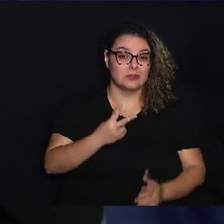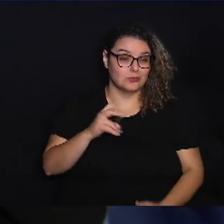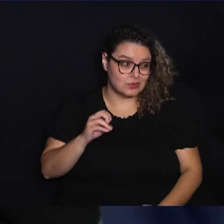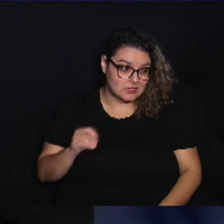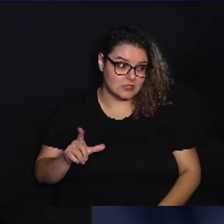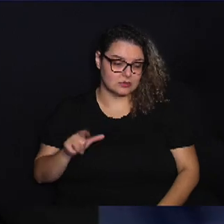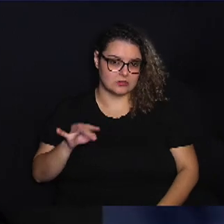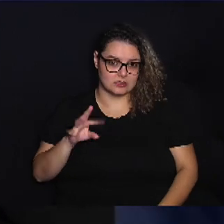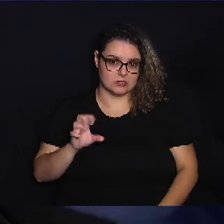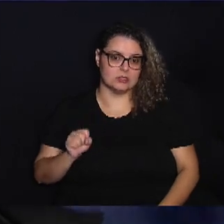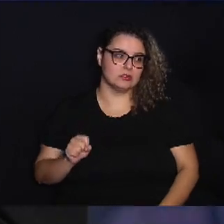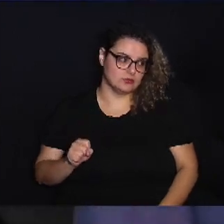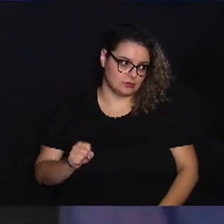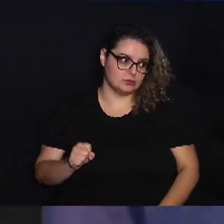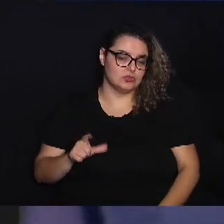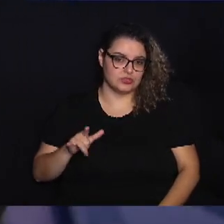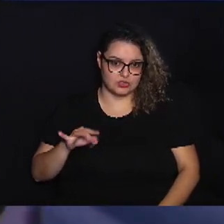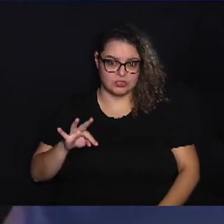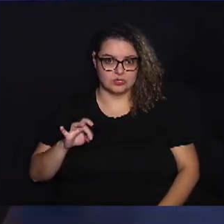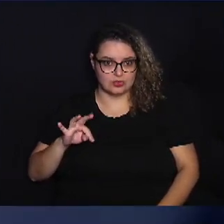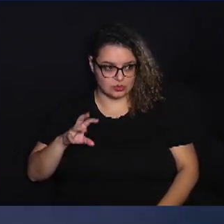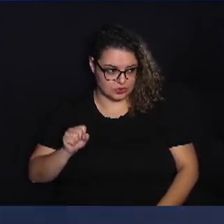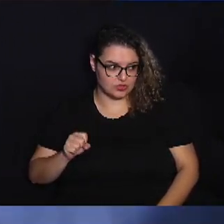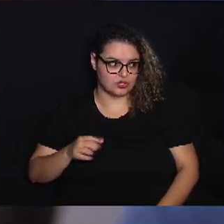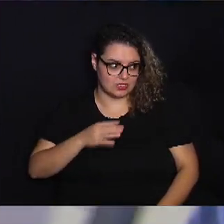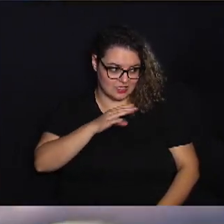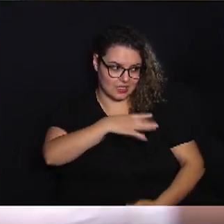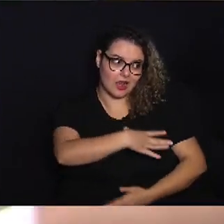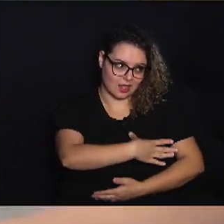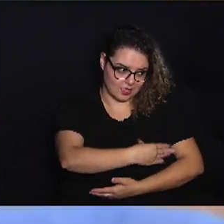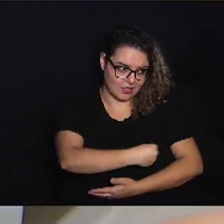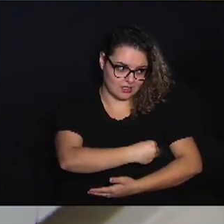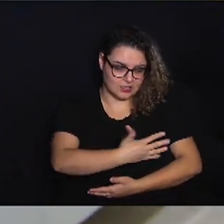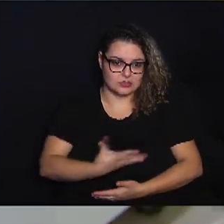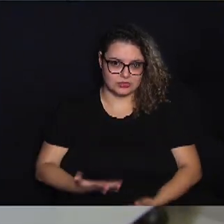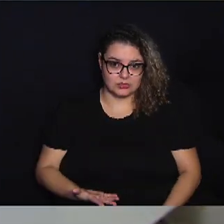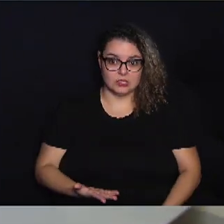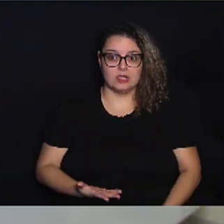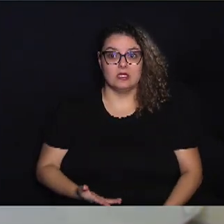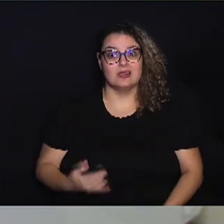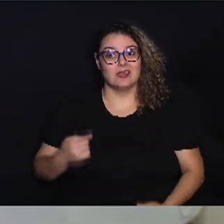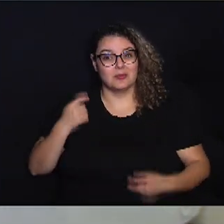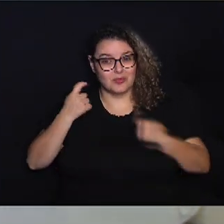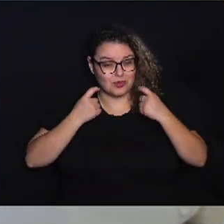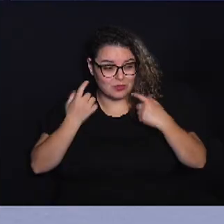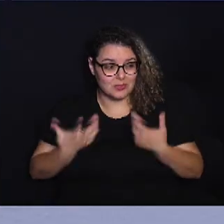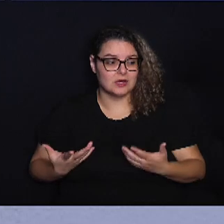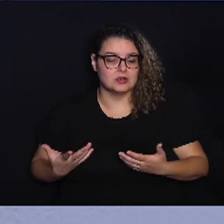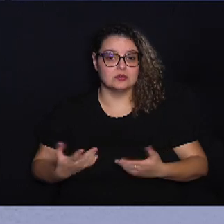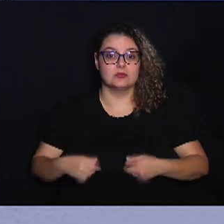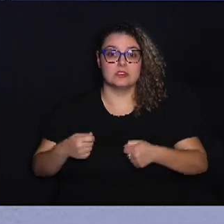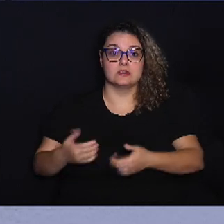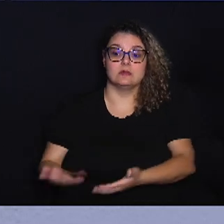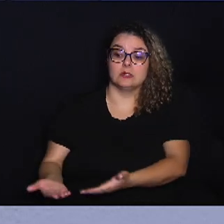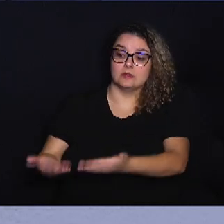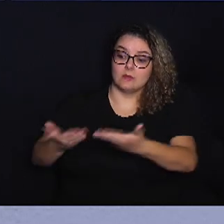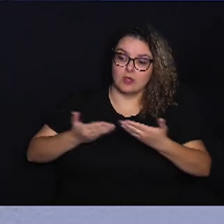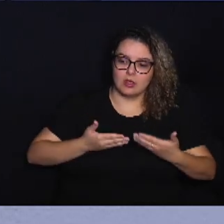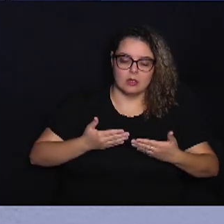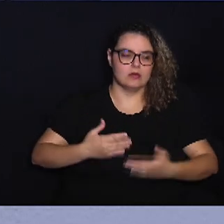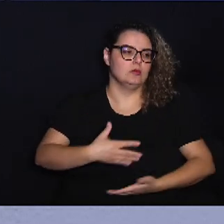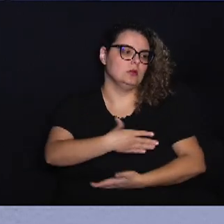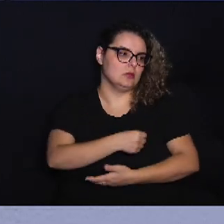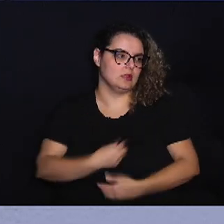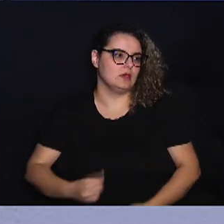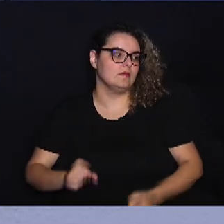É preocupante, a gente precisa reposicionar e trazer as pacientes para que a gente consiga a doação de leite materno e faça a diferença na vida dos nossos